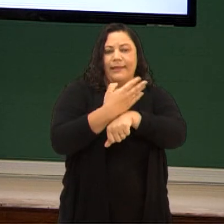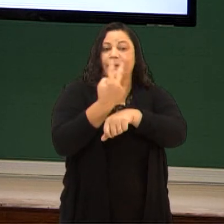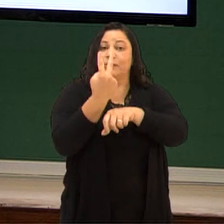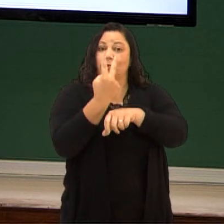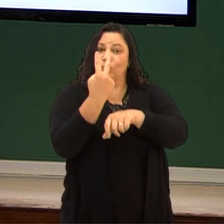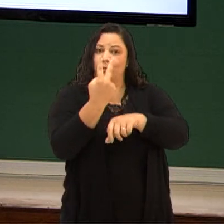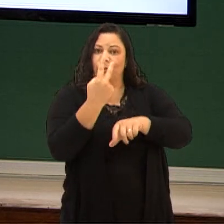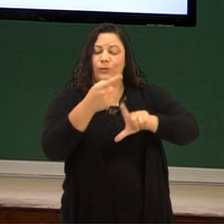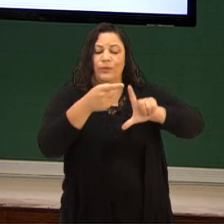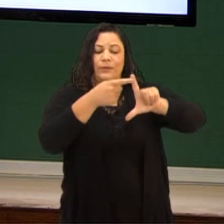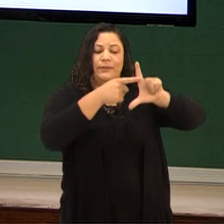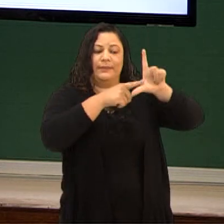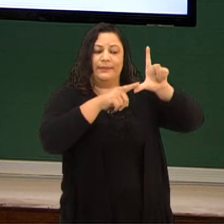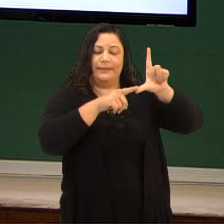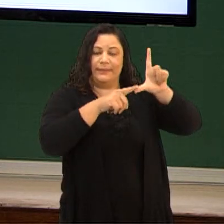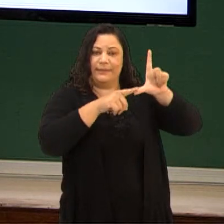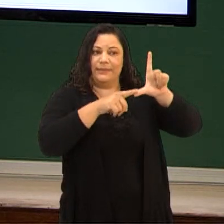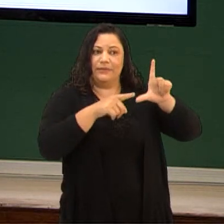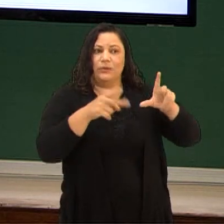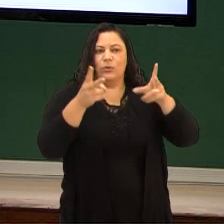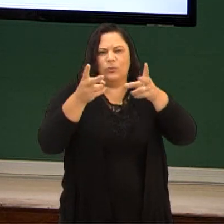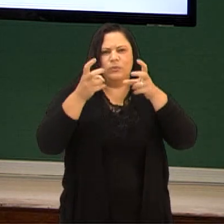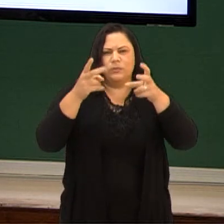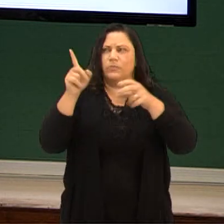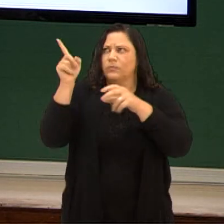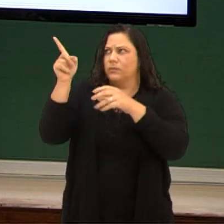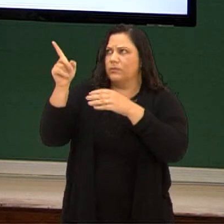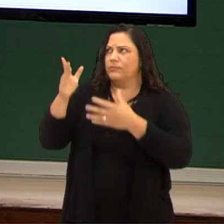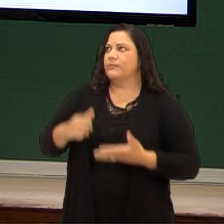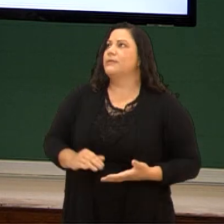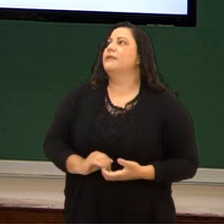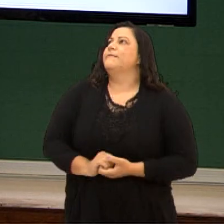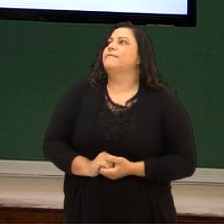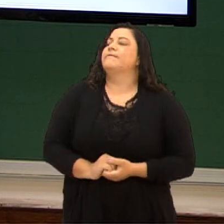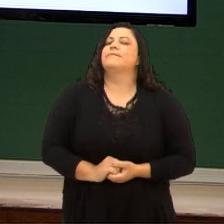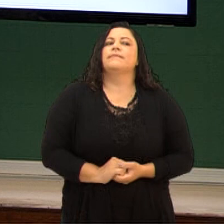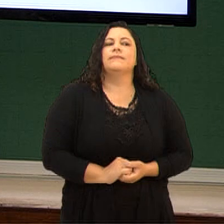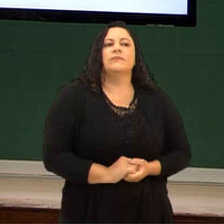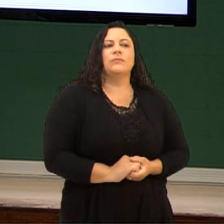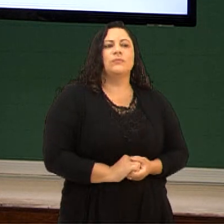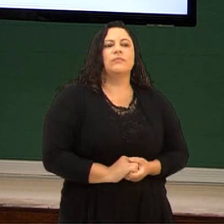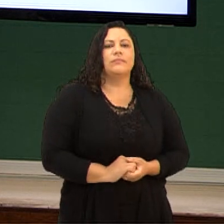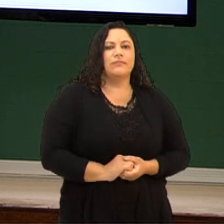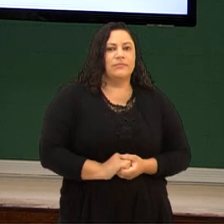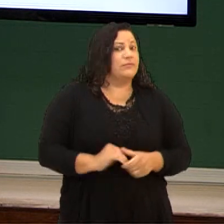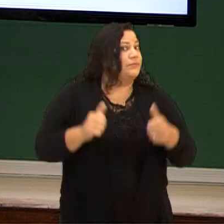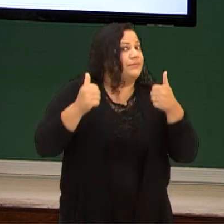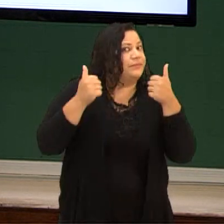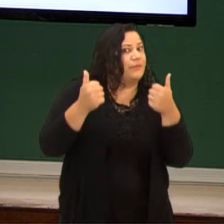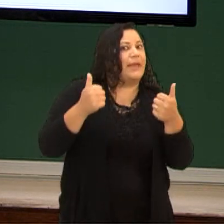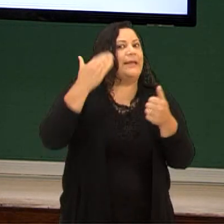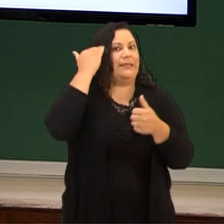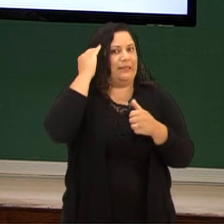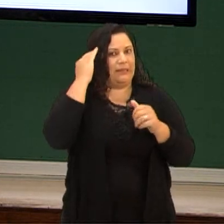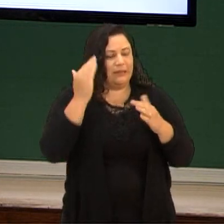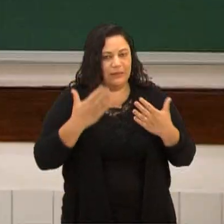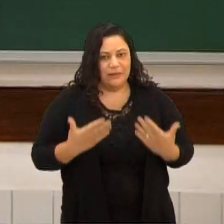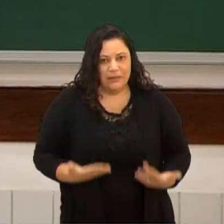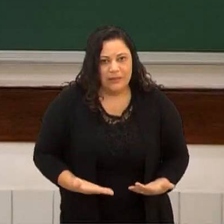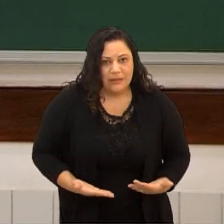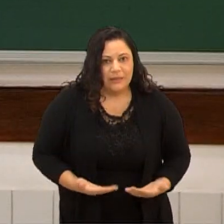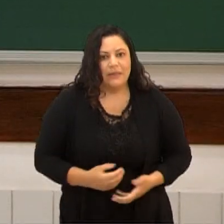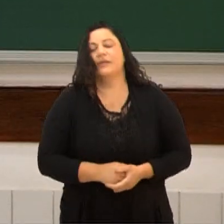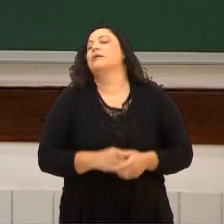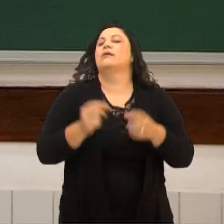ângulos, certo? Olhando aqui, a professora marcou bem certinho aonde que eles estão. Tudo bem? Então,